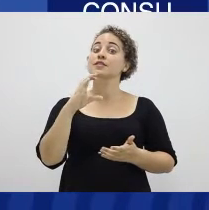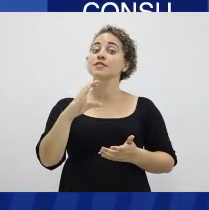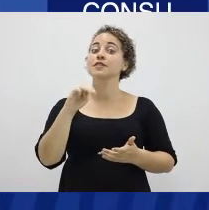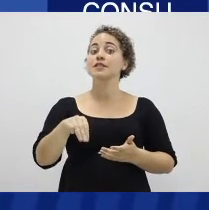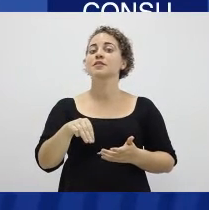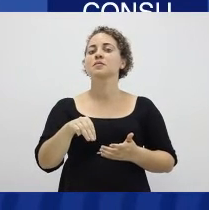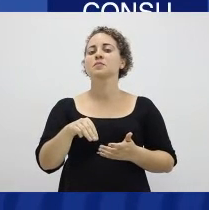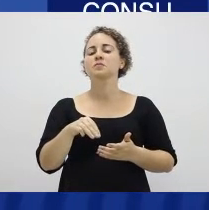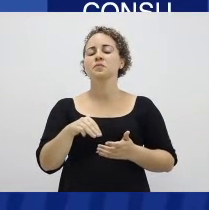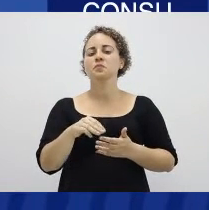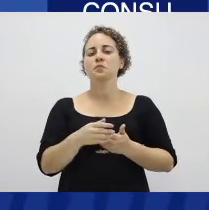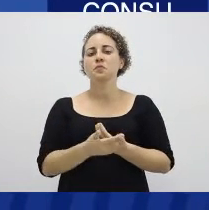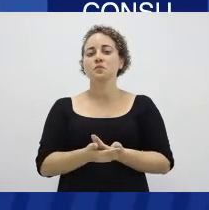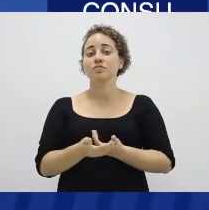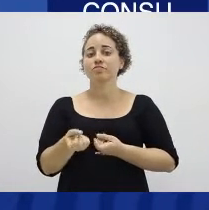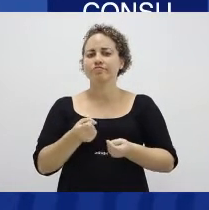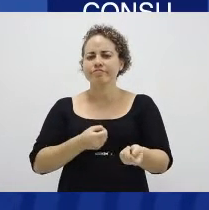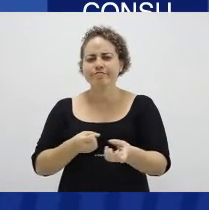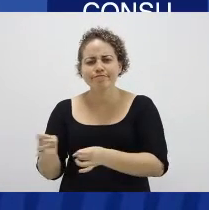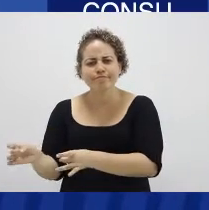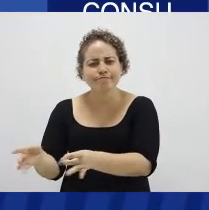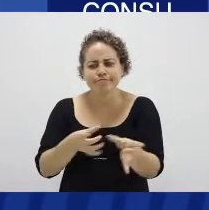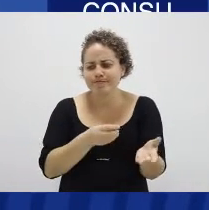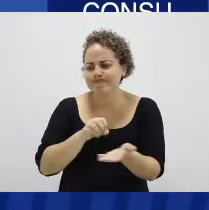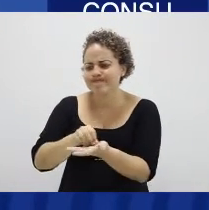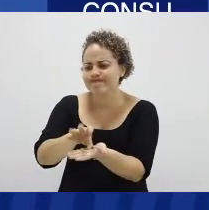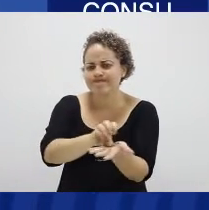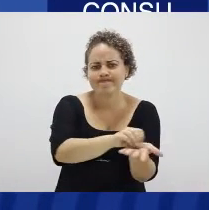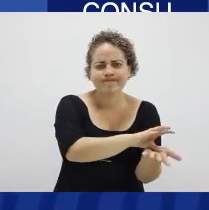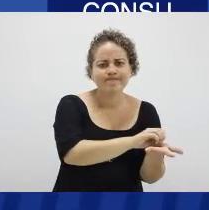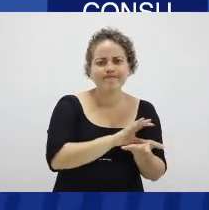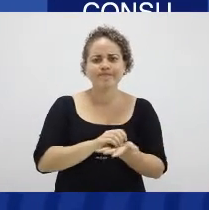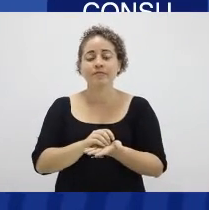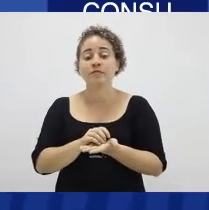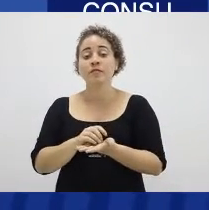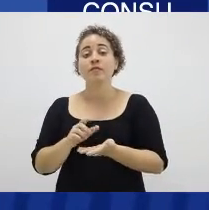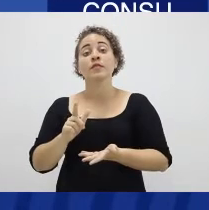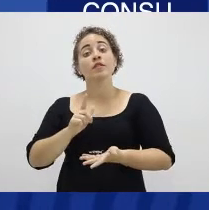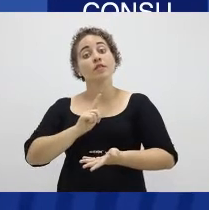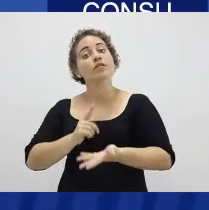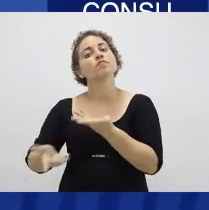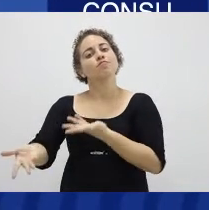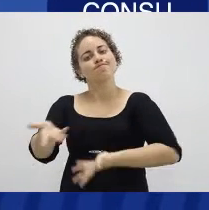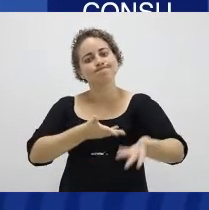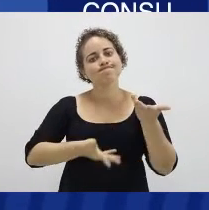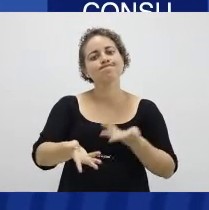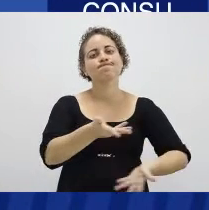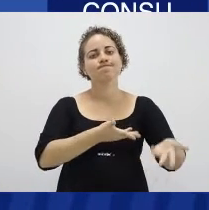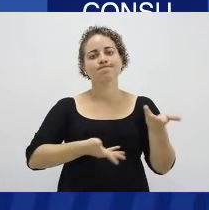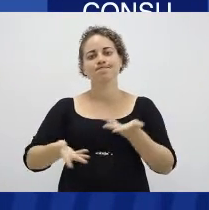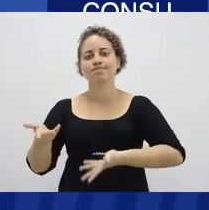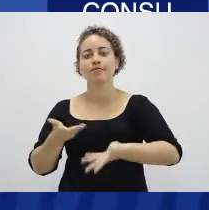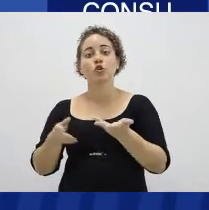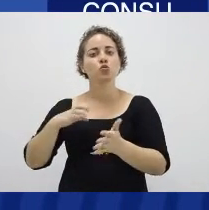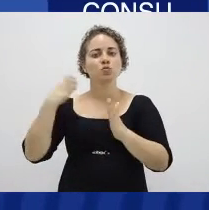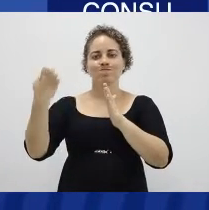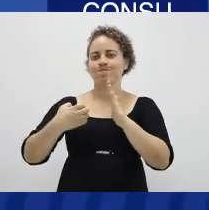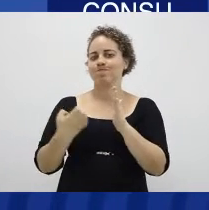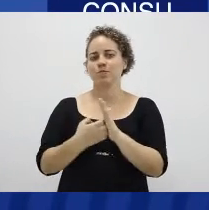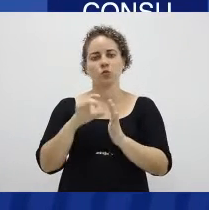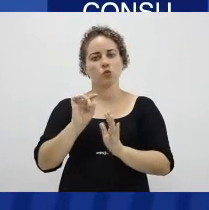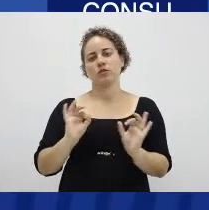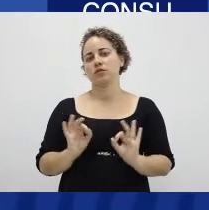canais de distribuição, ele envolve tudo o que acontece, não só na fábrica,